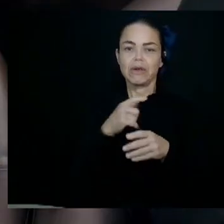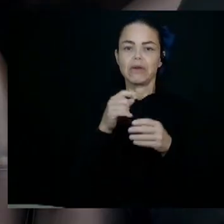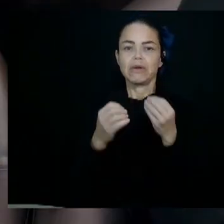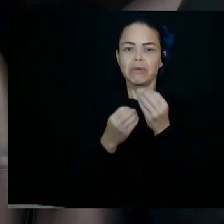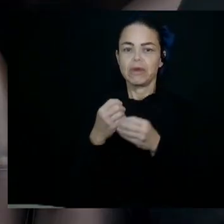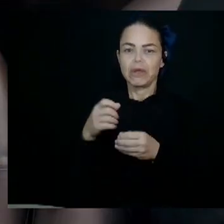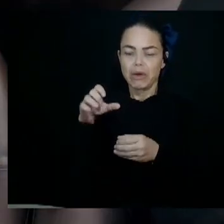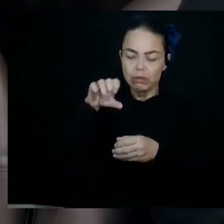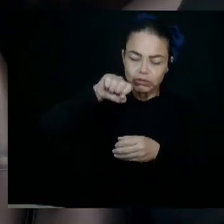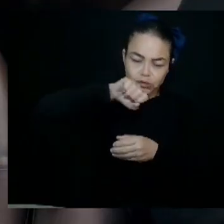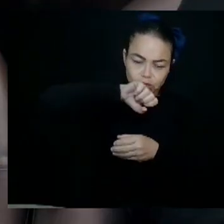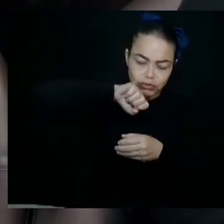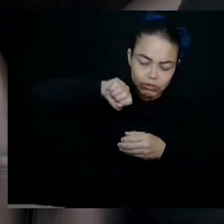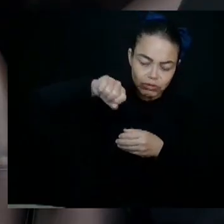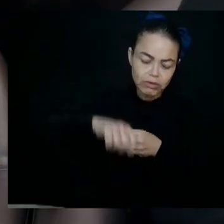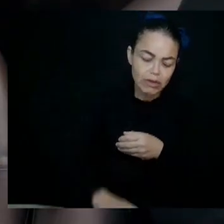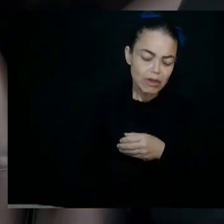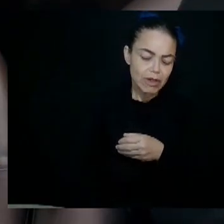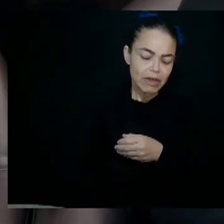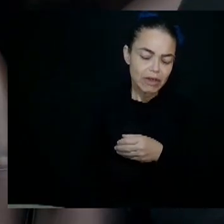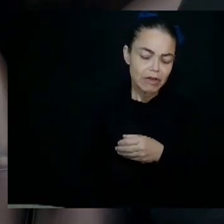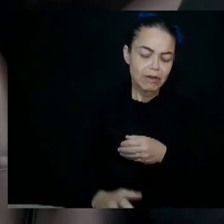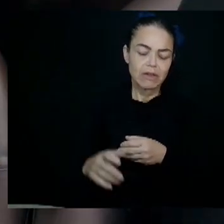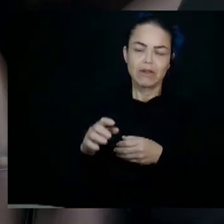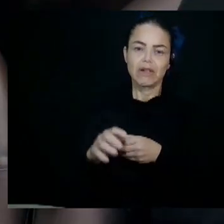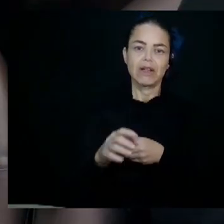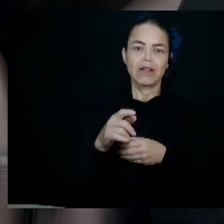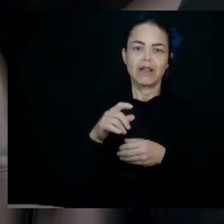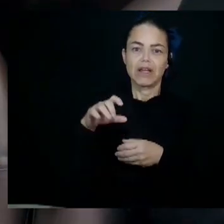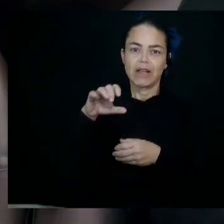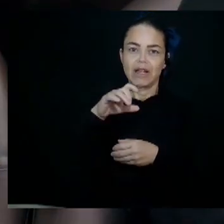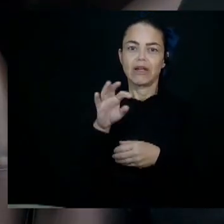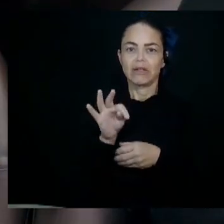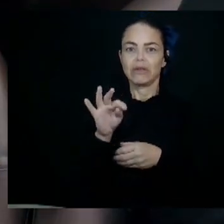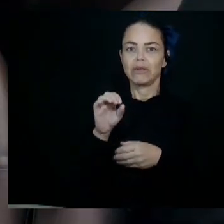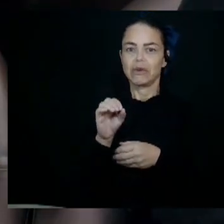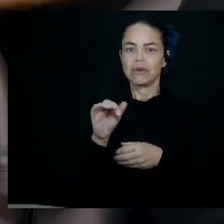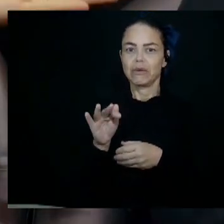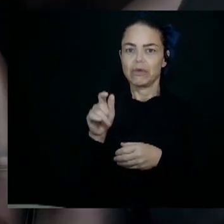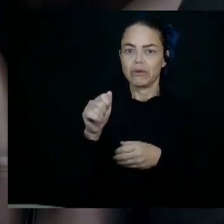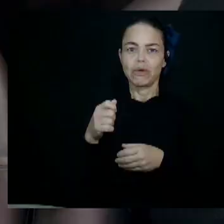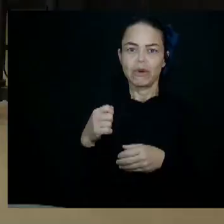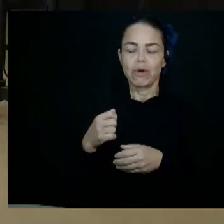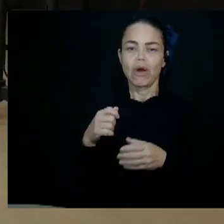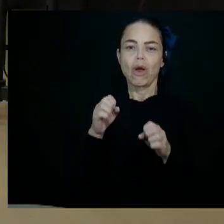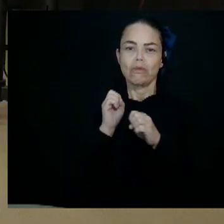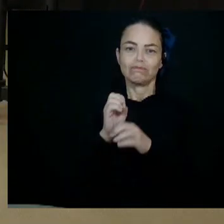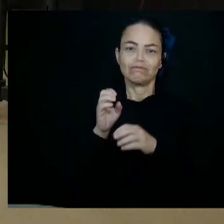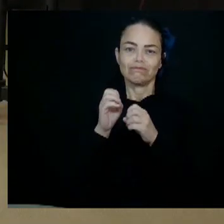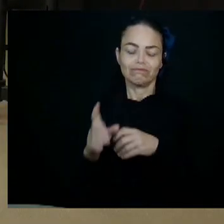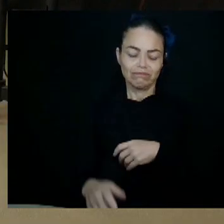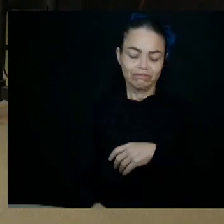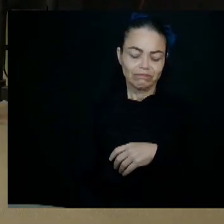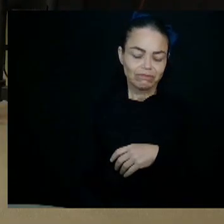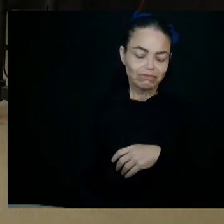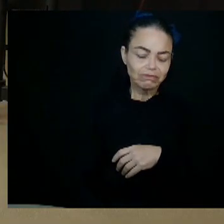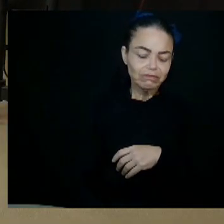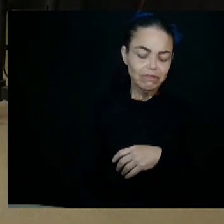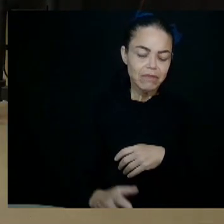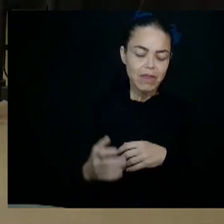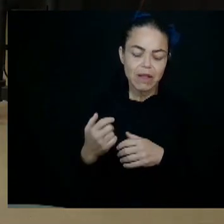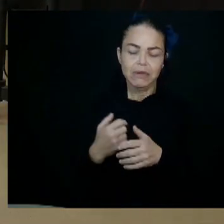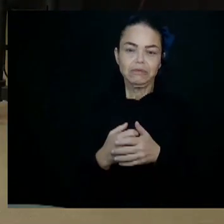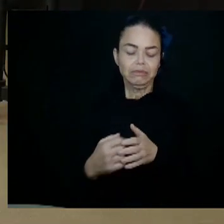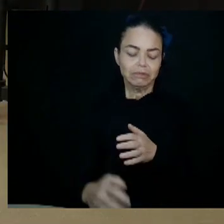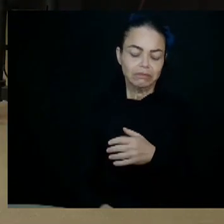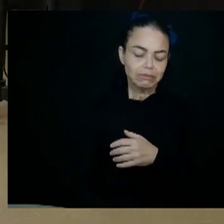creminho branco que você coloca? Eu falei, é tofu. Aí, a gente combinou o quê? Aula de culinária. Olha só aí, como que legal. abriu-se uma porta, É uma oportunidade. verdade.